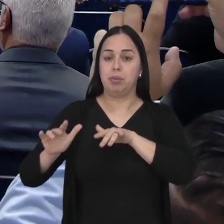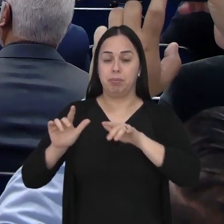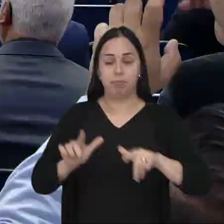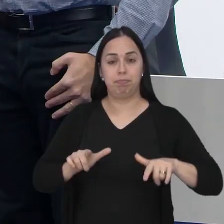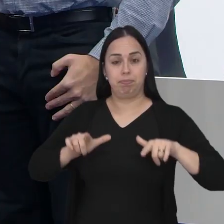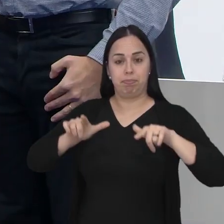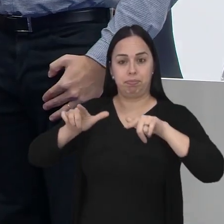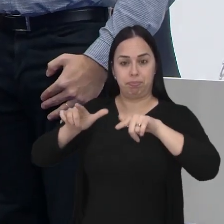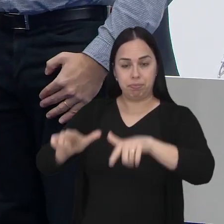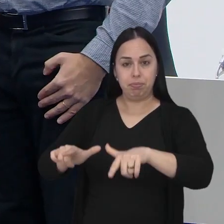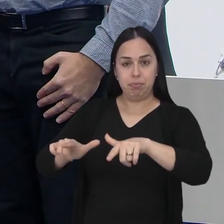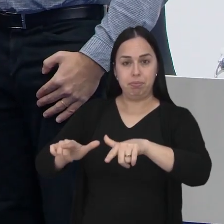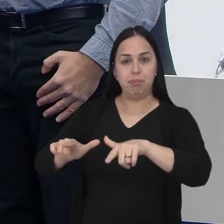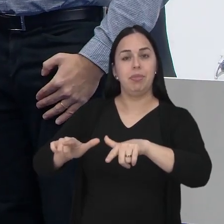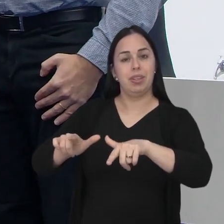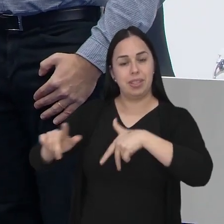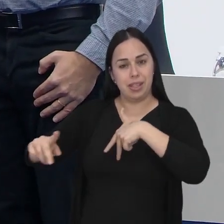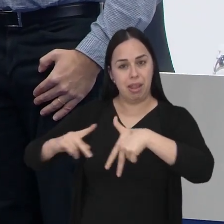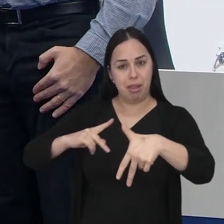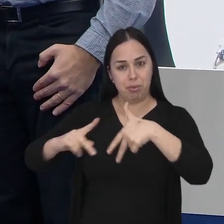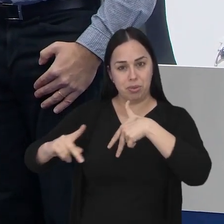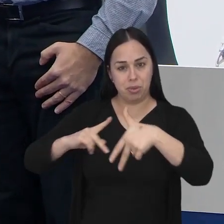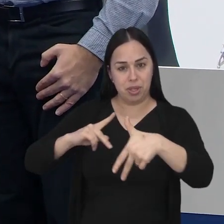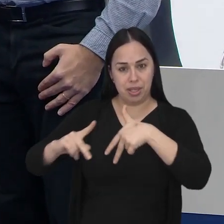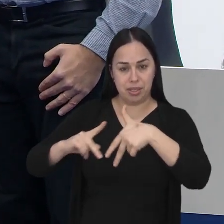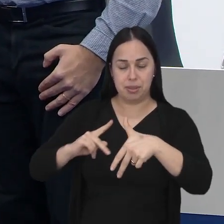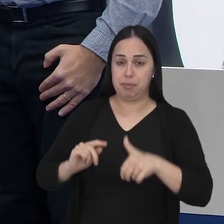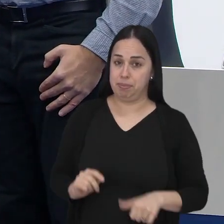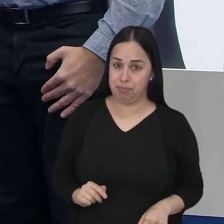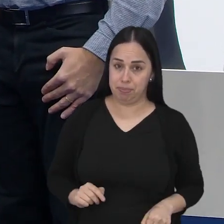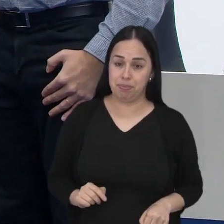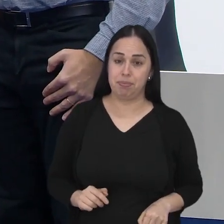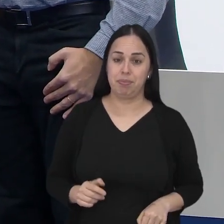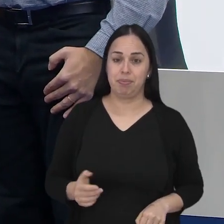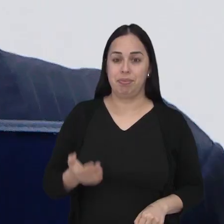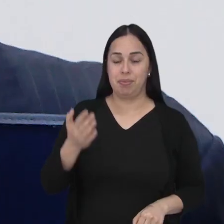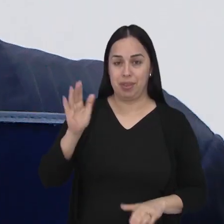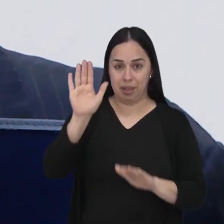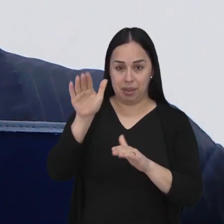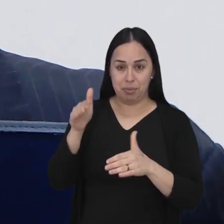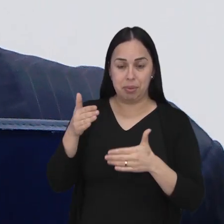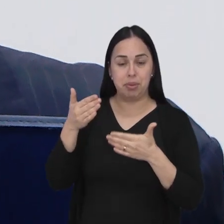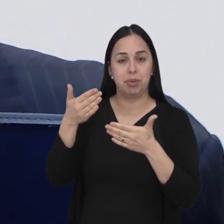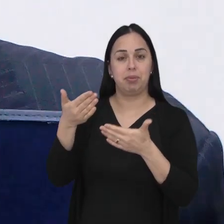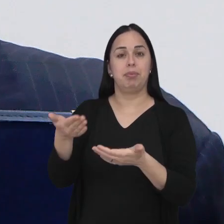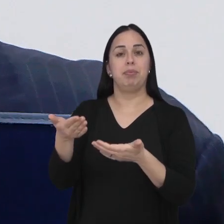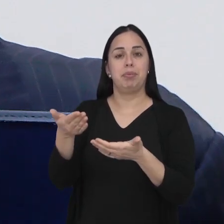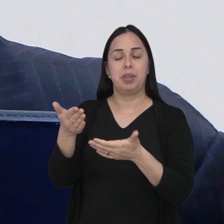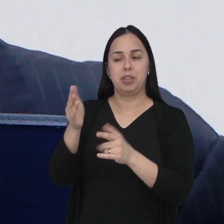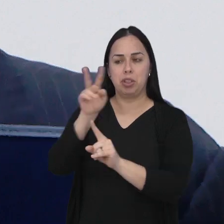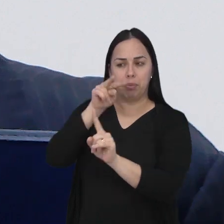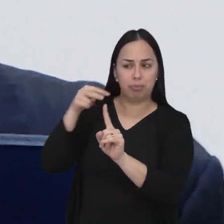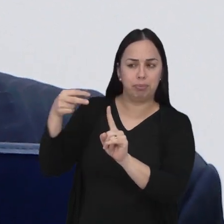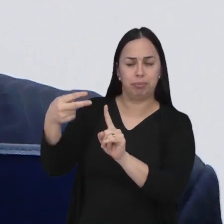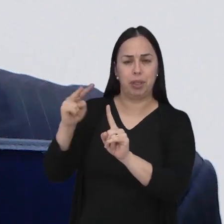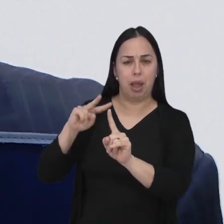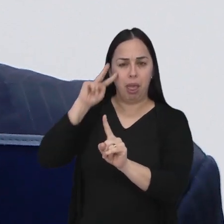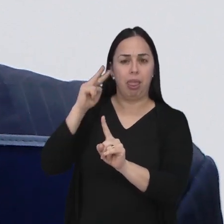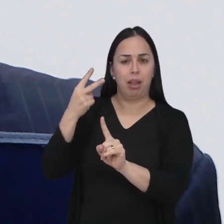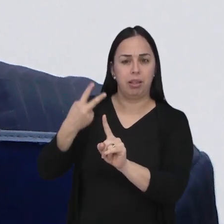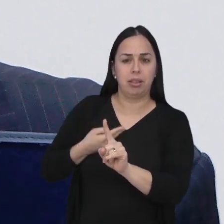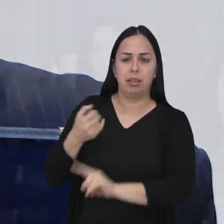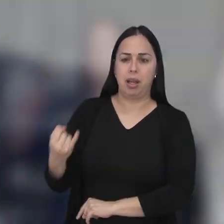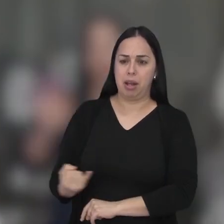Municipal concedeu a John Munir Curry o título de cidadão joseense. A honraria é uma forma de reconhecer